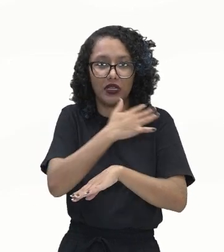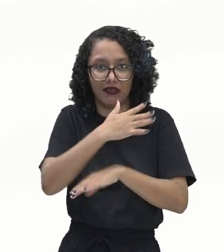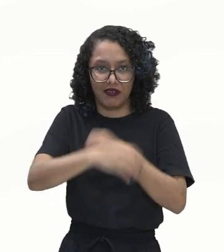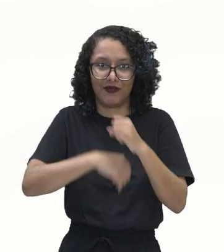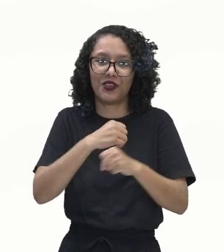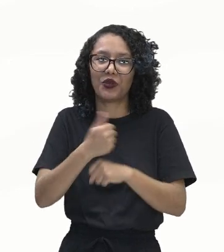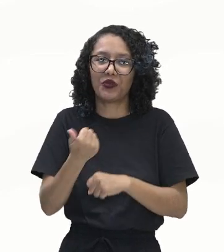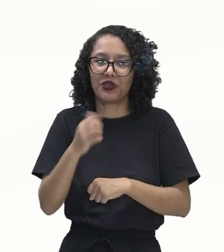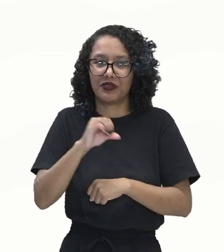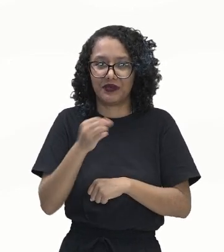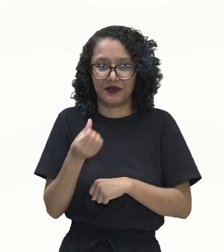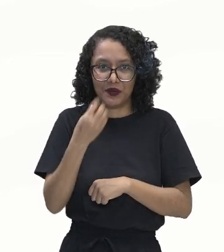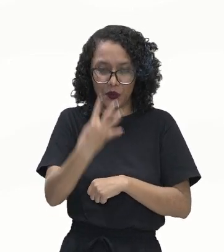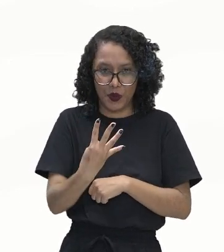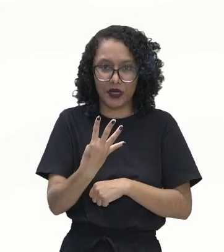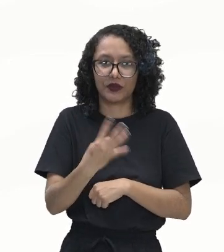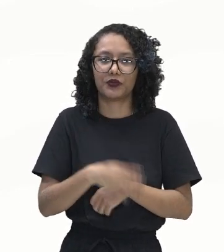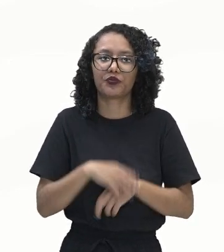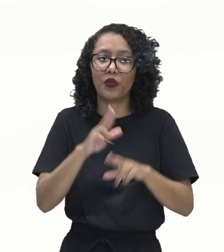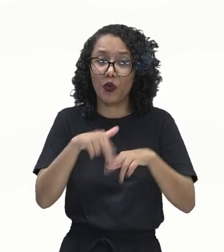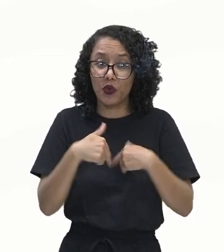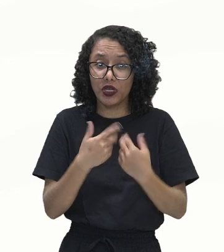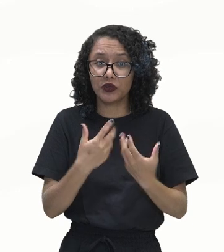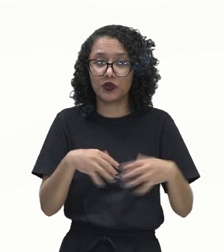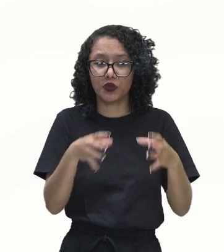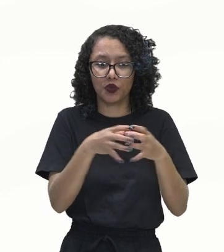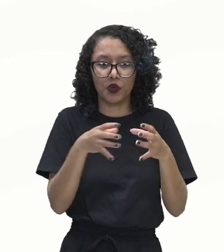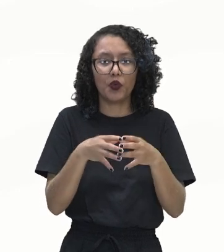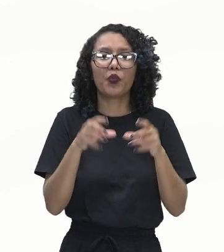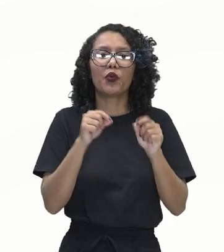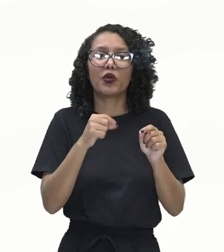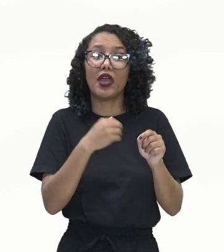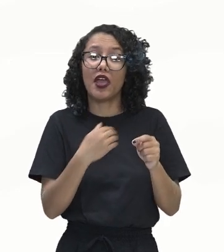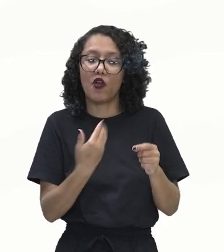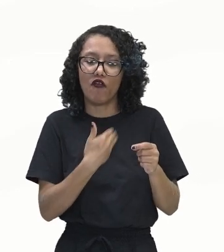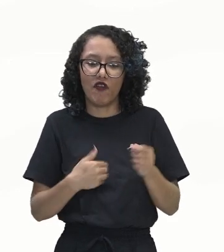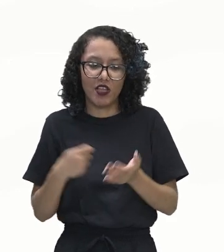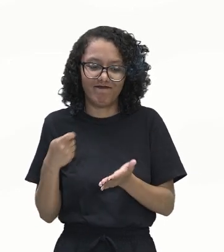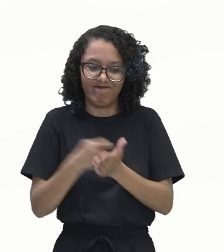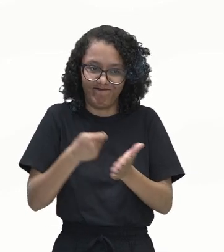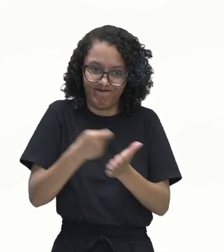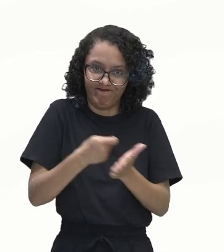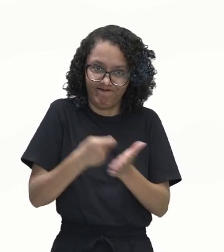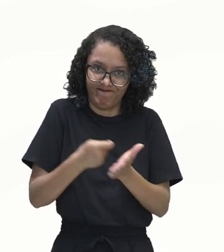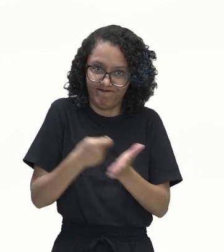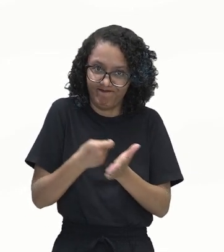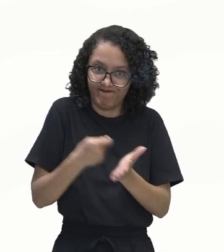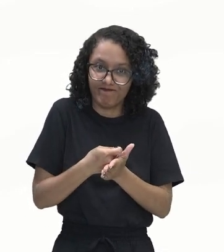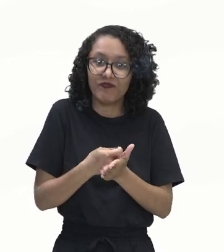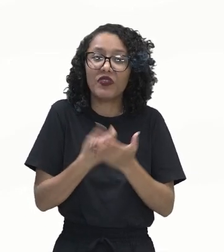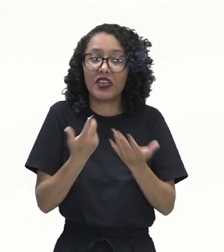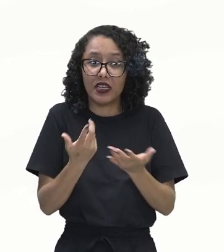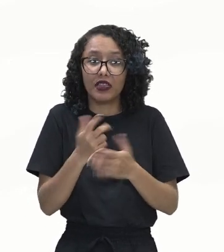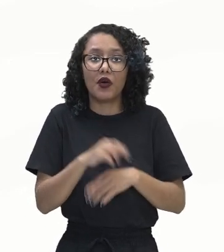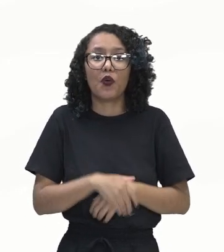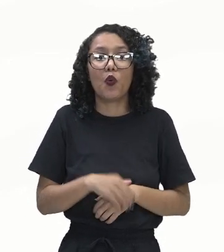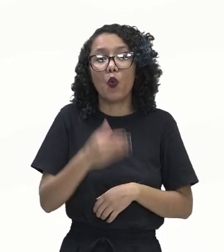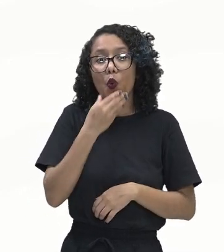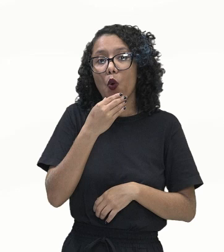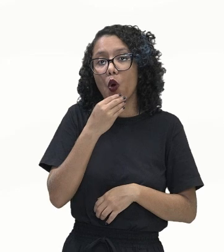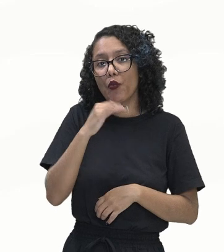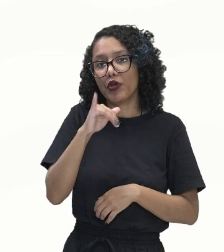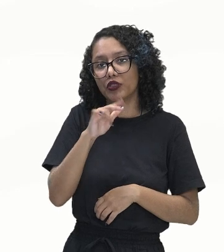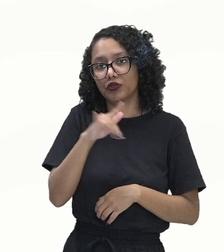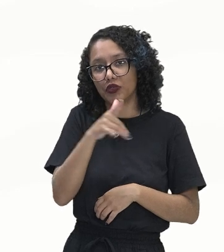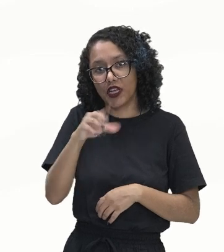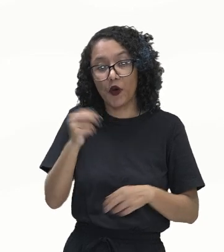1964. Dessa forma, as ligas foram severamente reprimidas, resultando na prisão e exílio de Julião